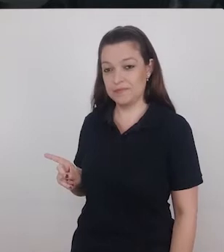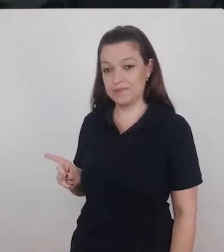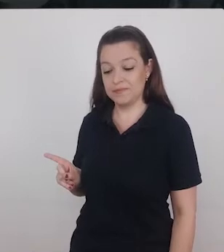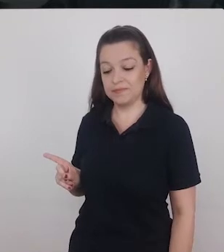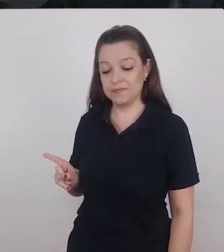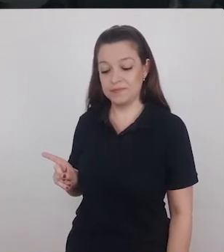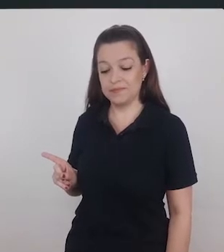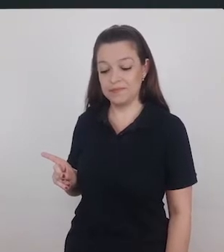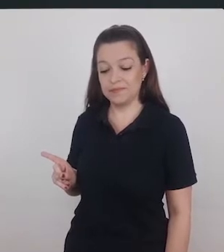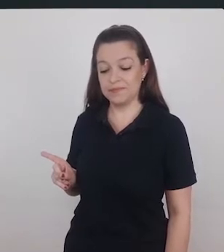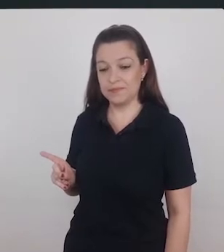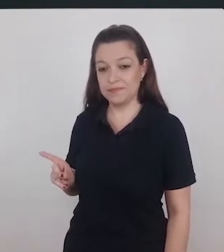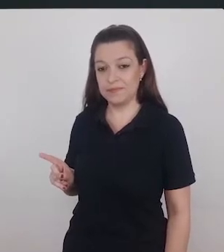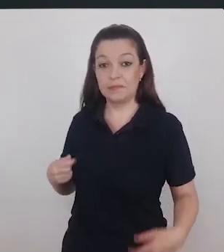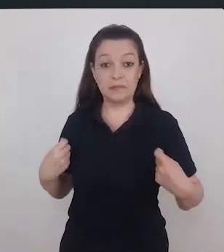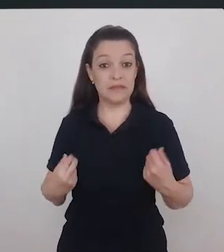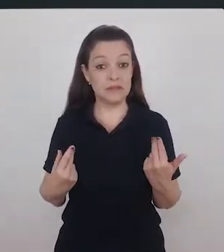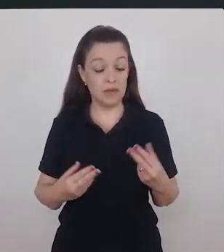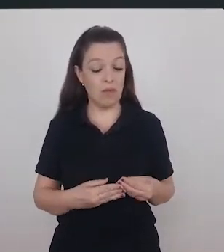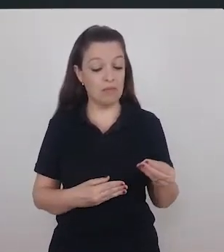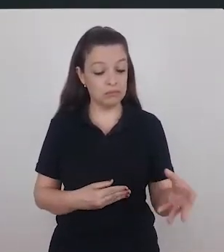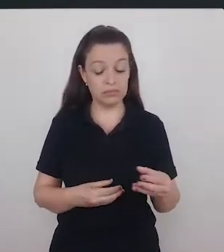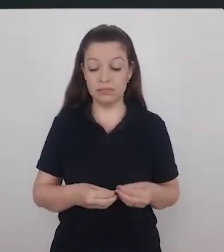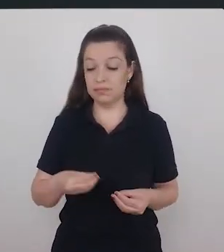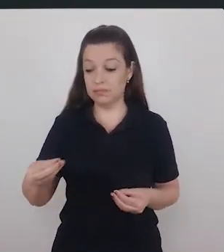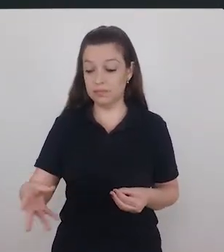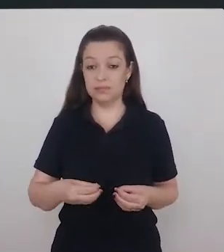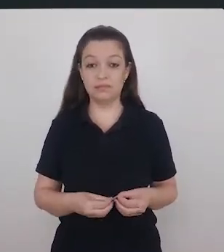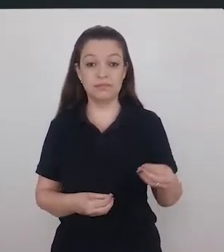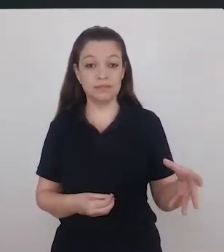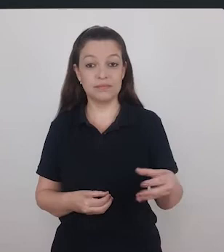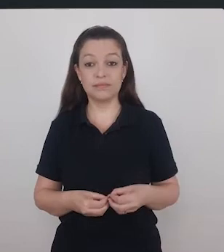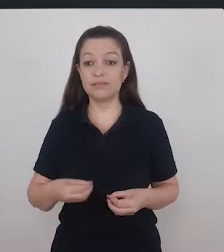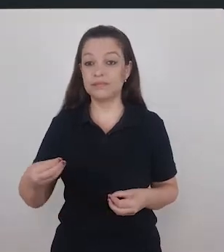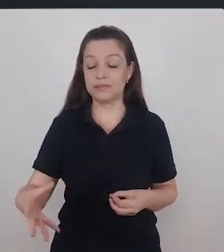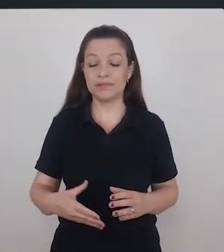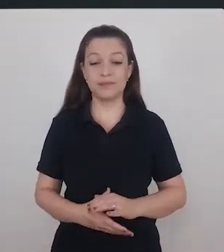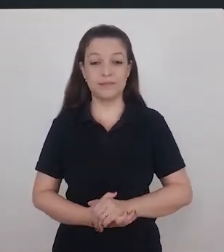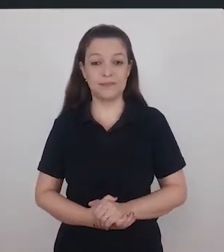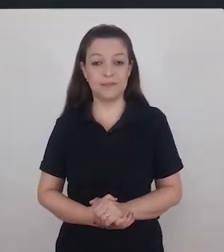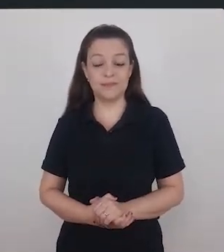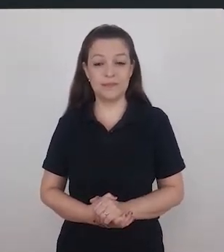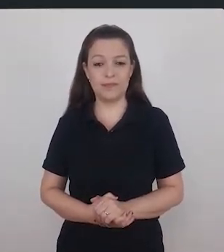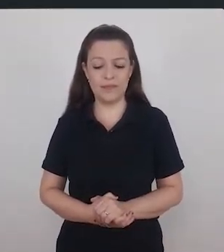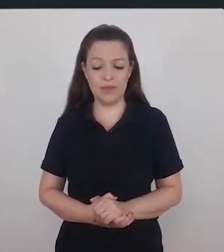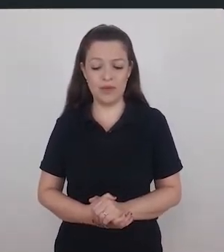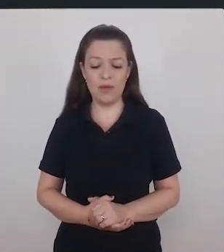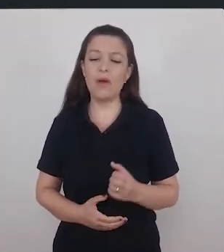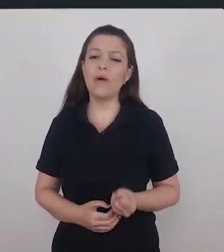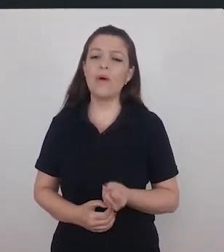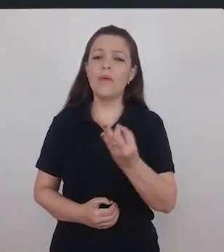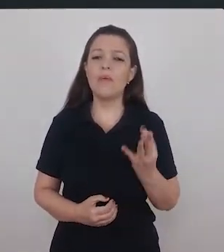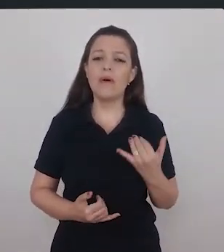Mais um para cá, mais um aqui, outro aqui. E o último.